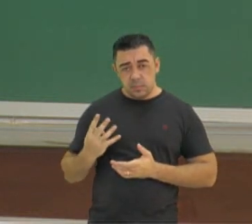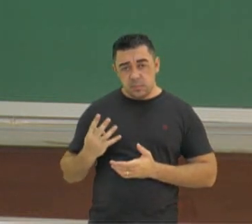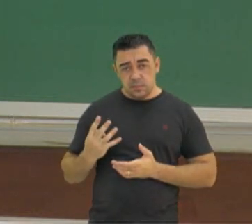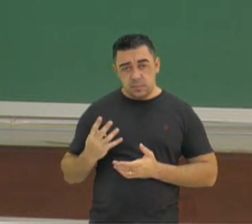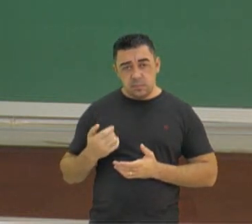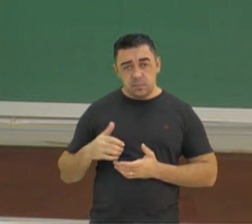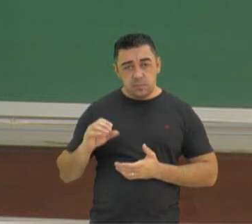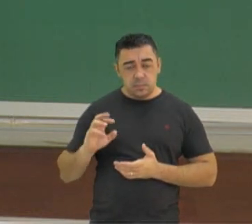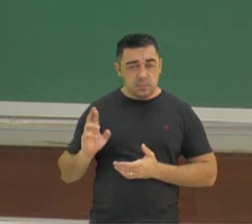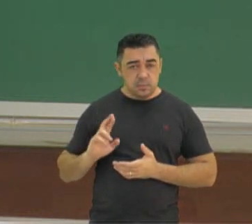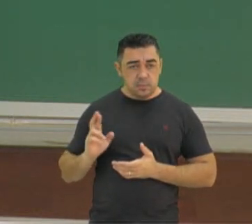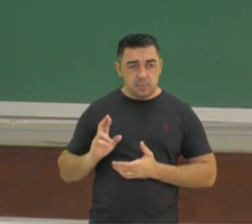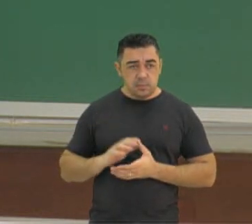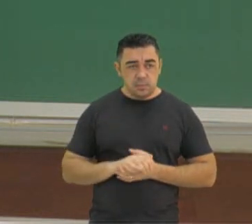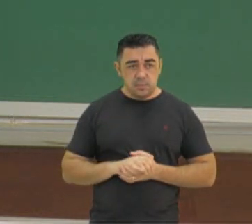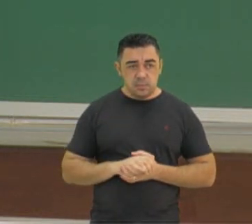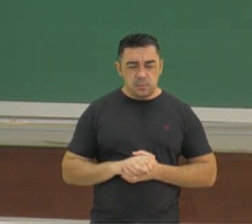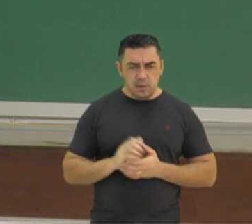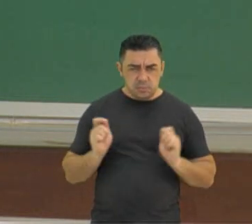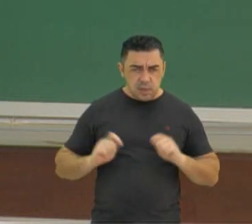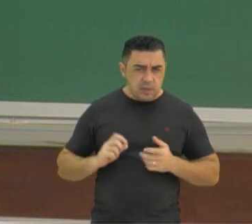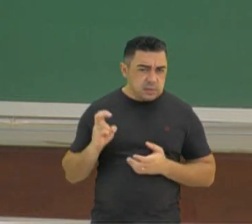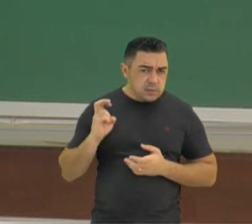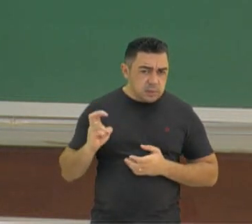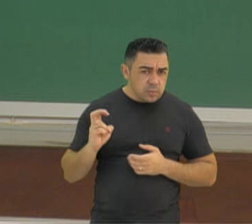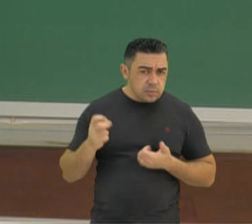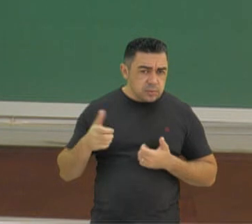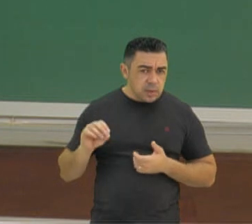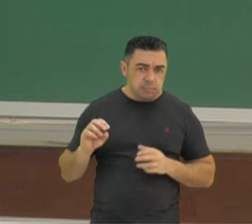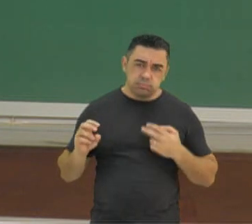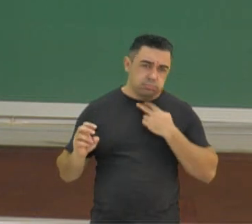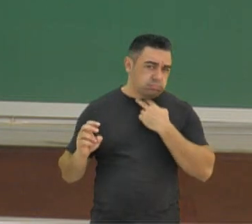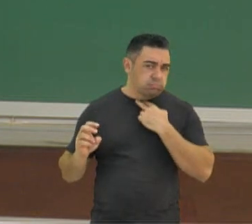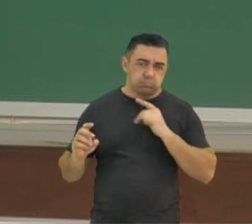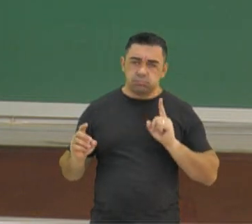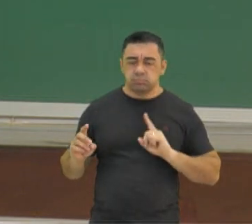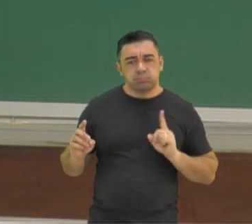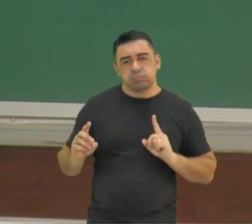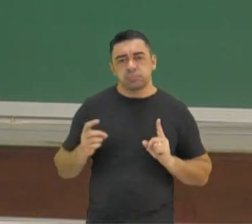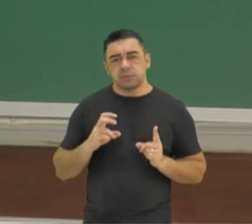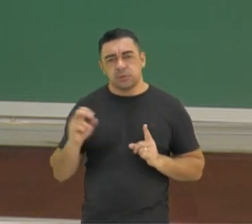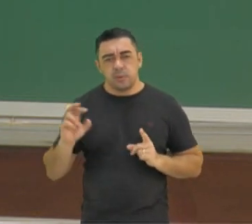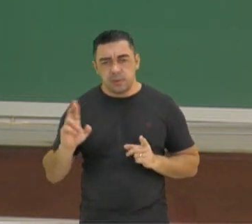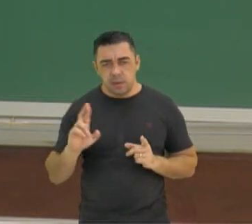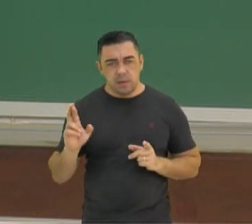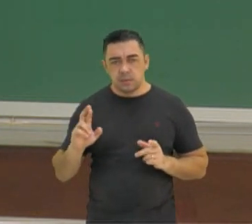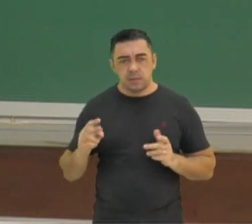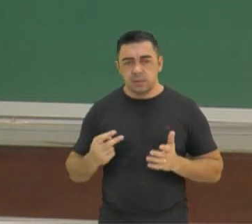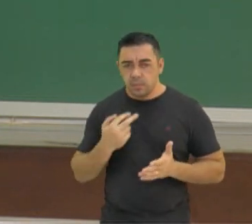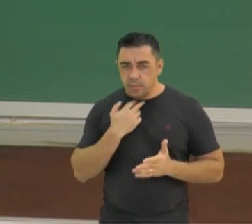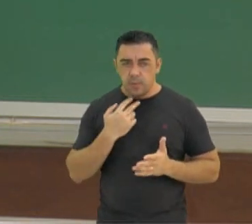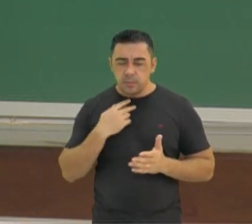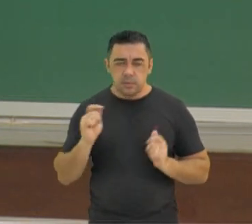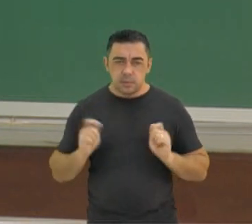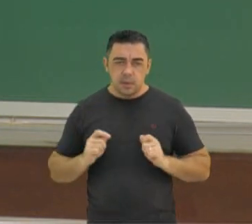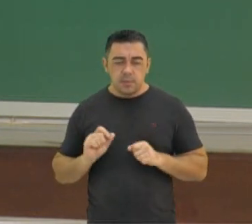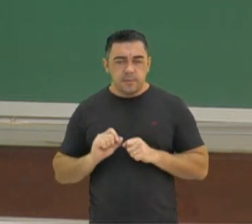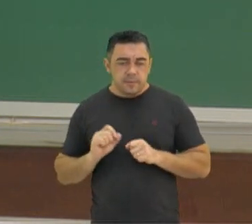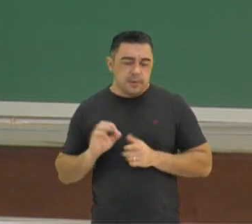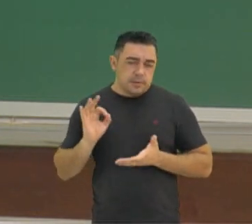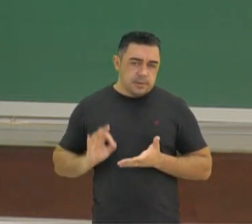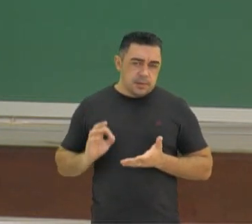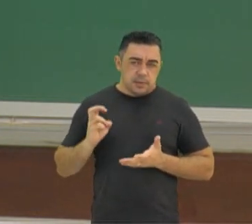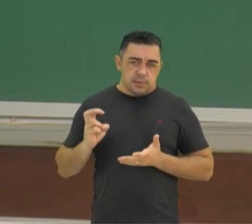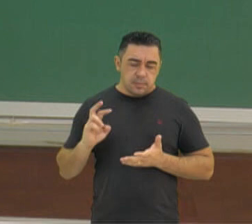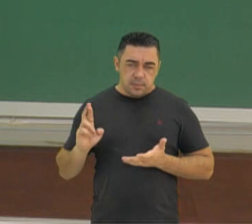de R$10. Posso ter 5 cédulas de R$10? Não posso ter, vai dar R$50. Já não vai sobrar cédulas de